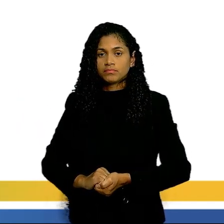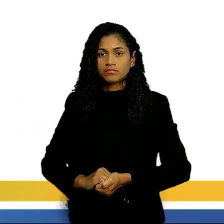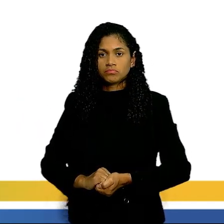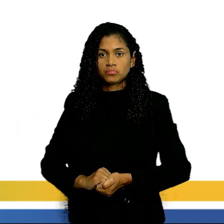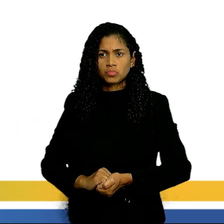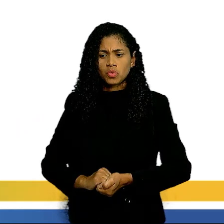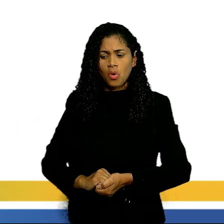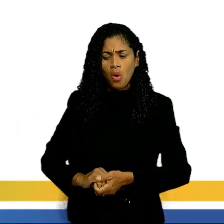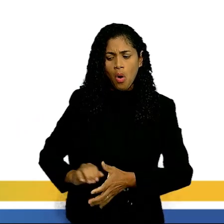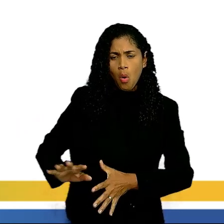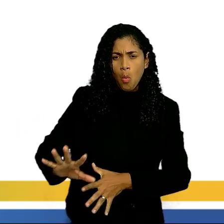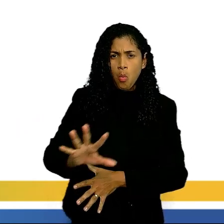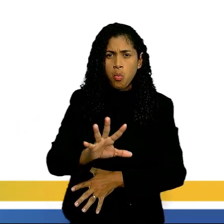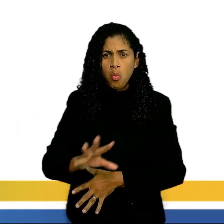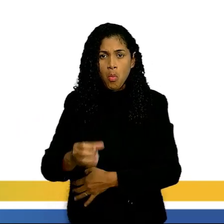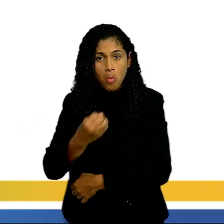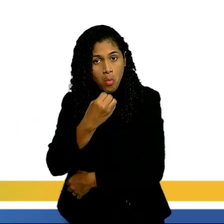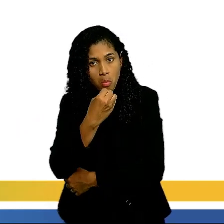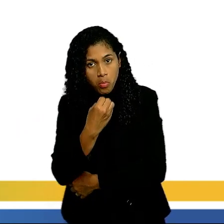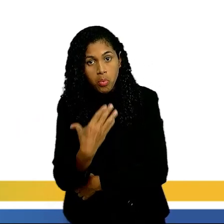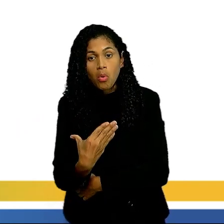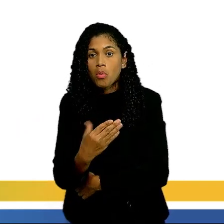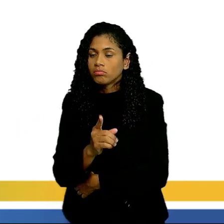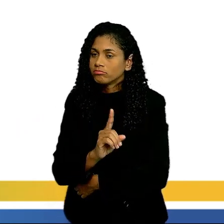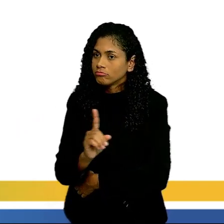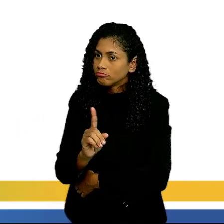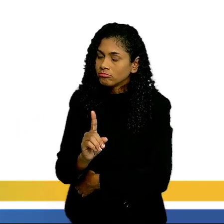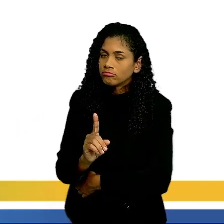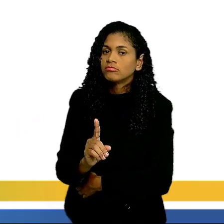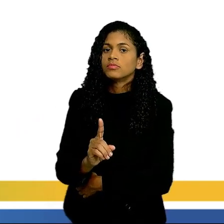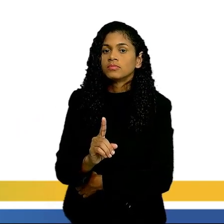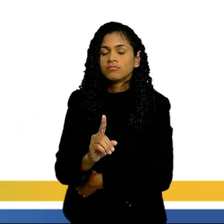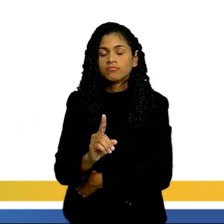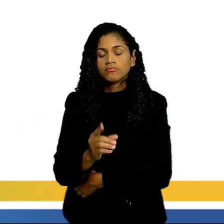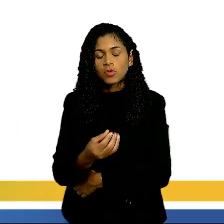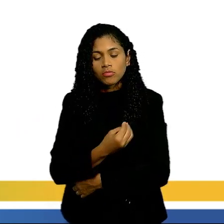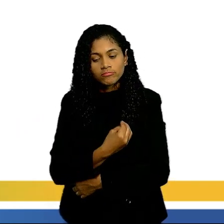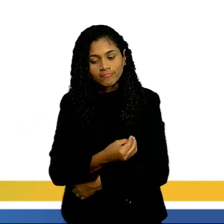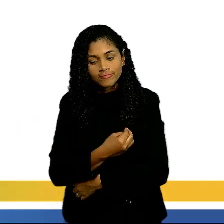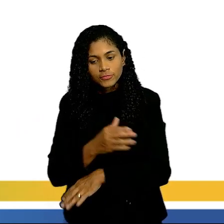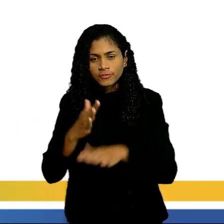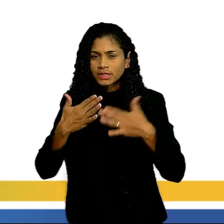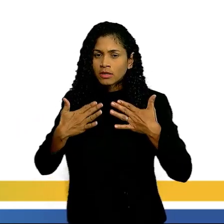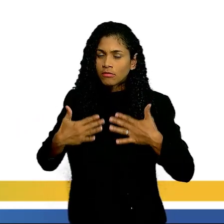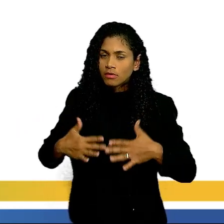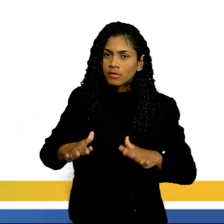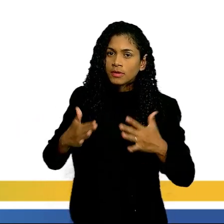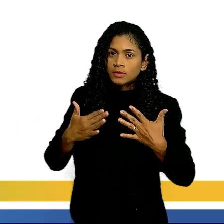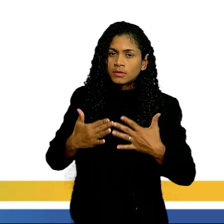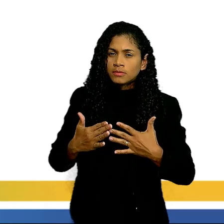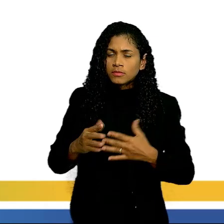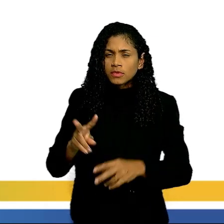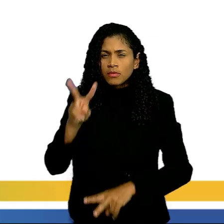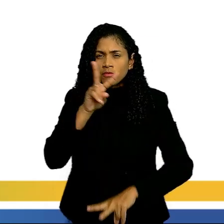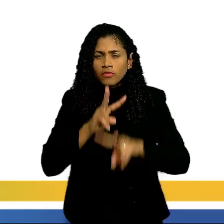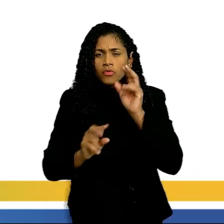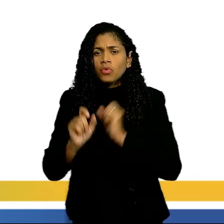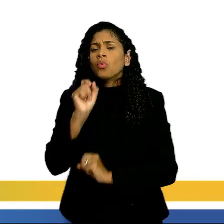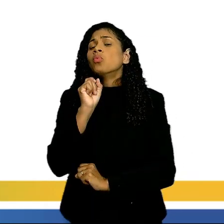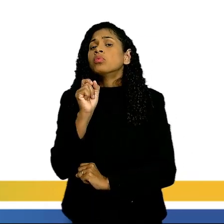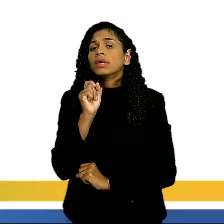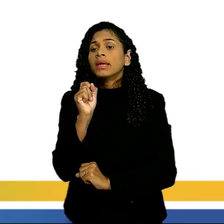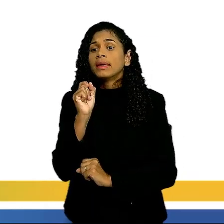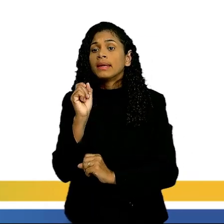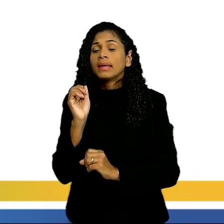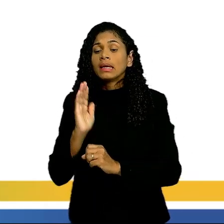um cenário muito favorável para uma vida pacífica. O que a gente está vendo então? A entrada do comunismo no